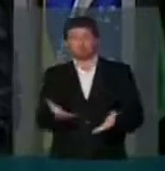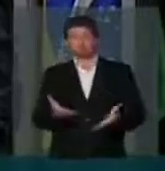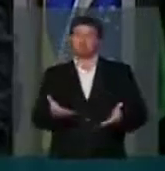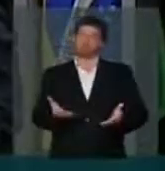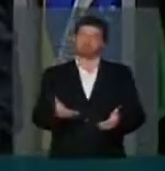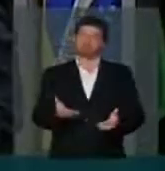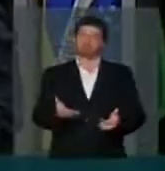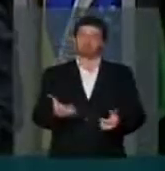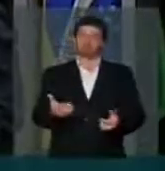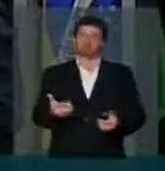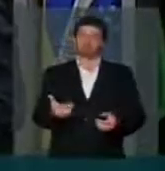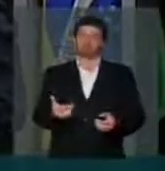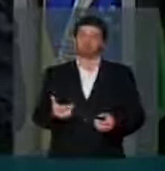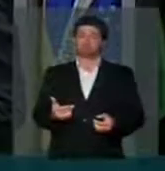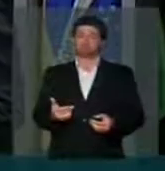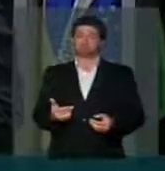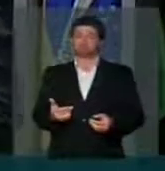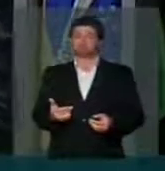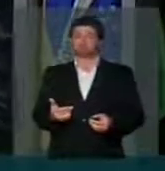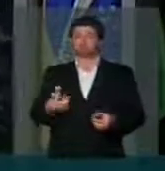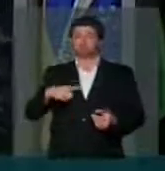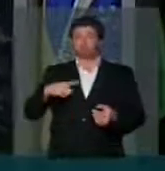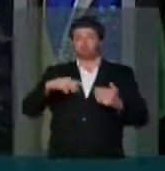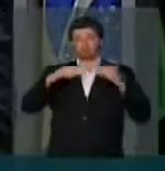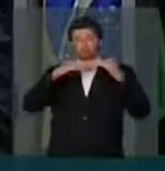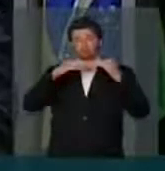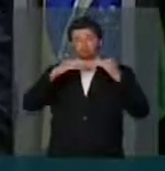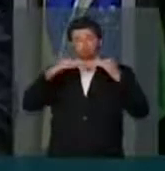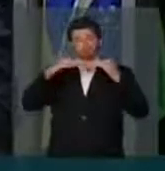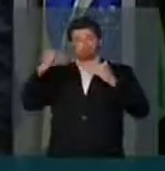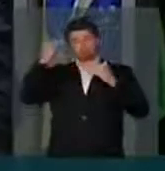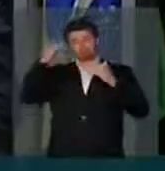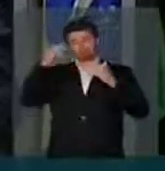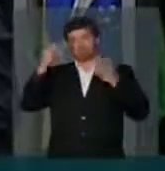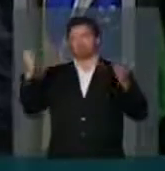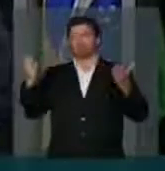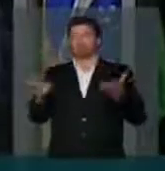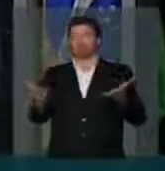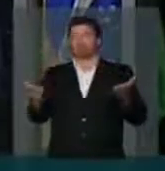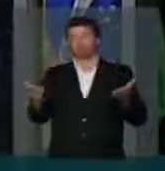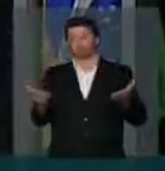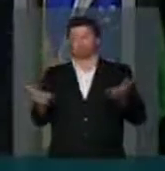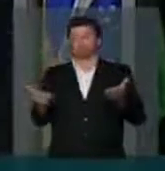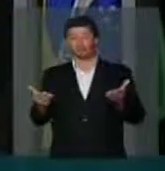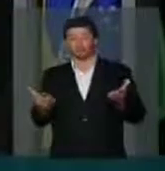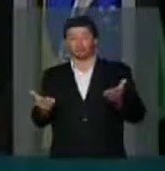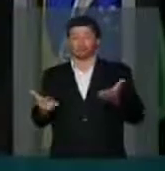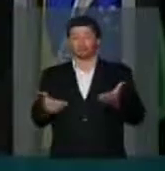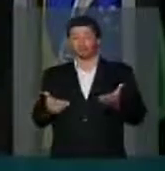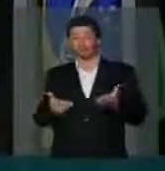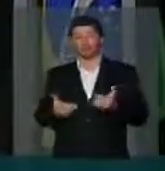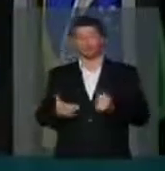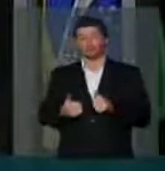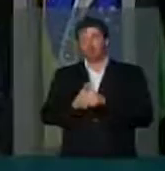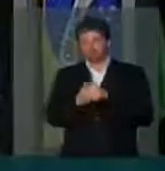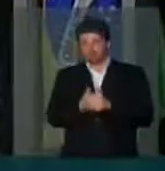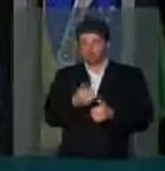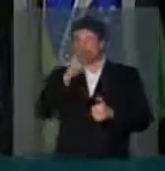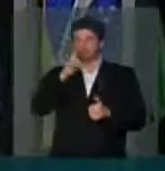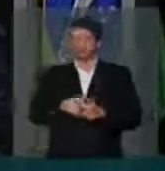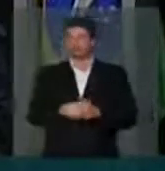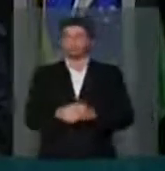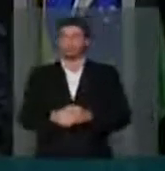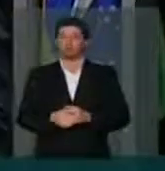estava sobre uma normalidade. Agora, ultimamente, que nós estamos acompanhando